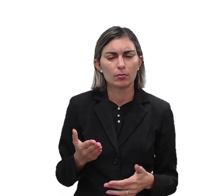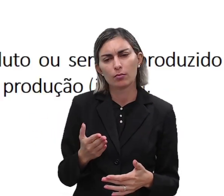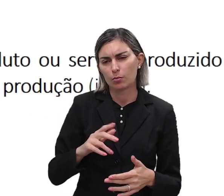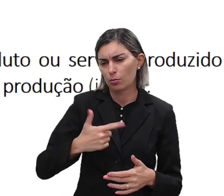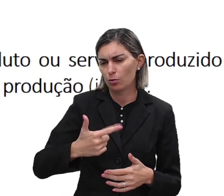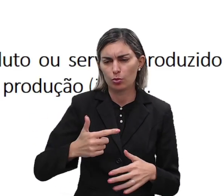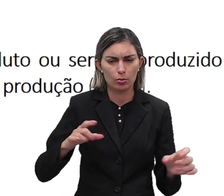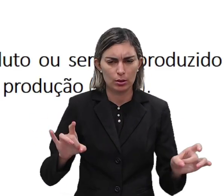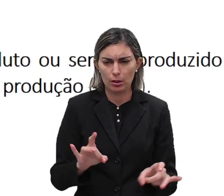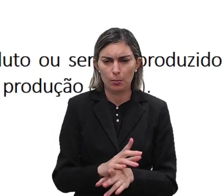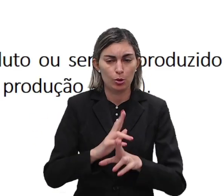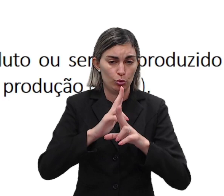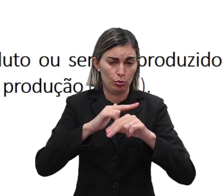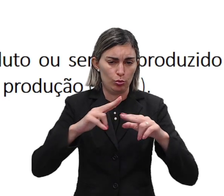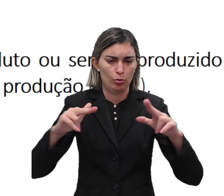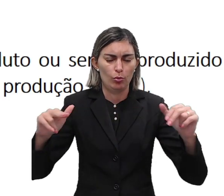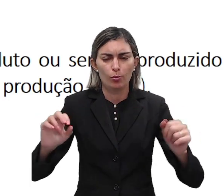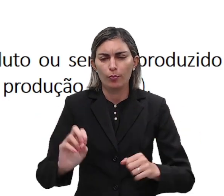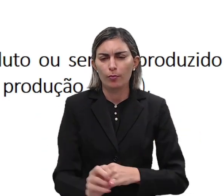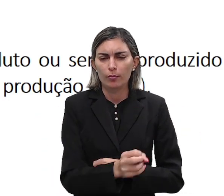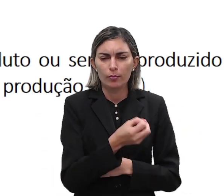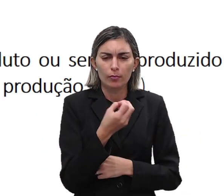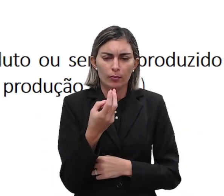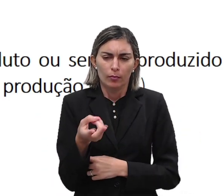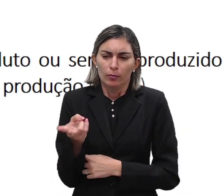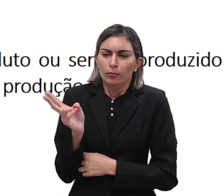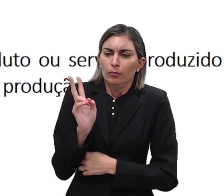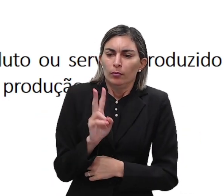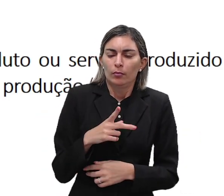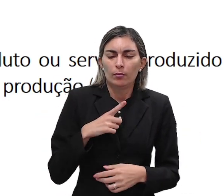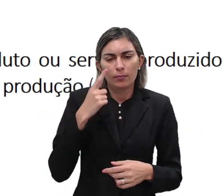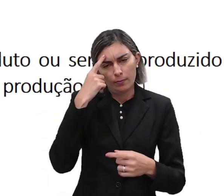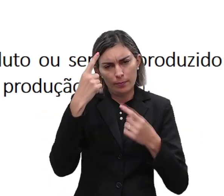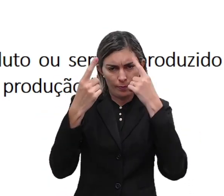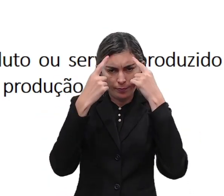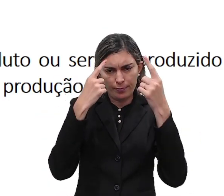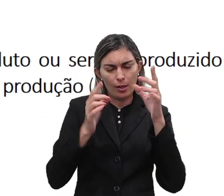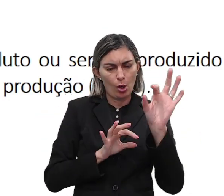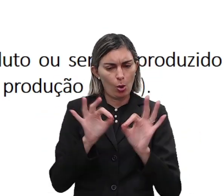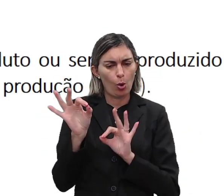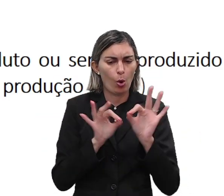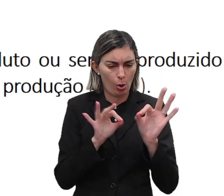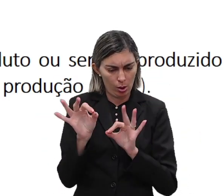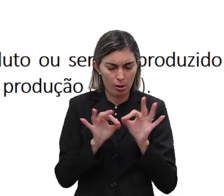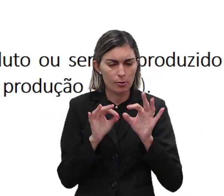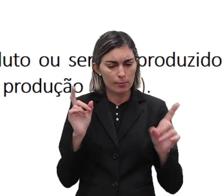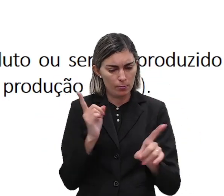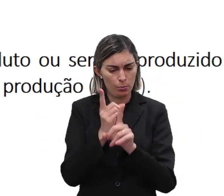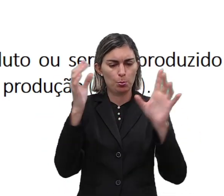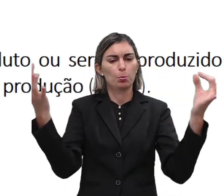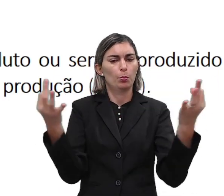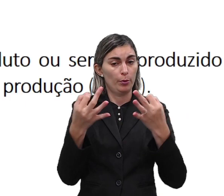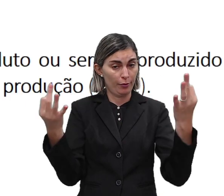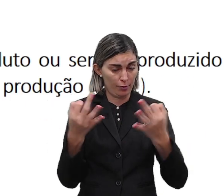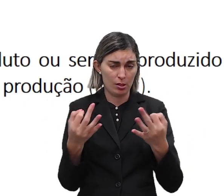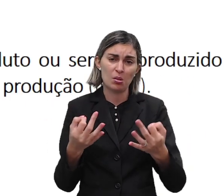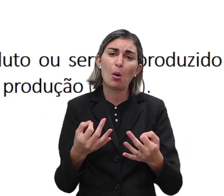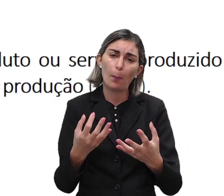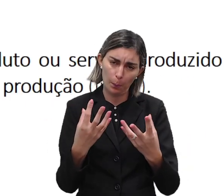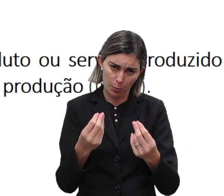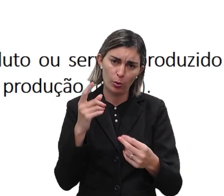não termine nunca ou, vamos imaginar que a organização encontre a perfeição, o que é